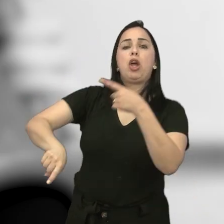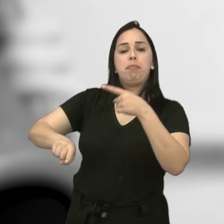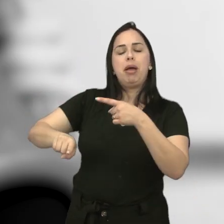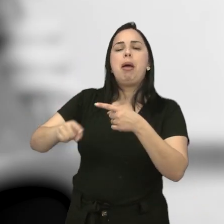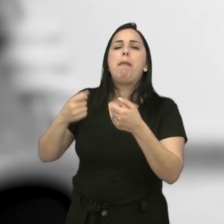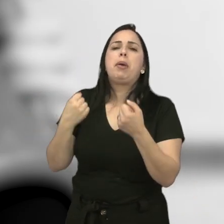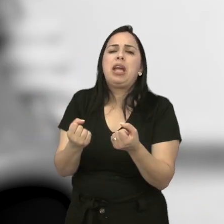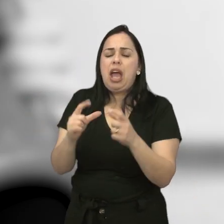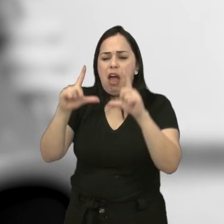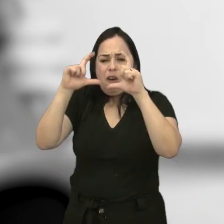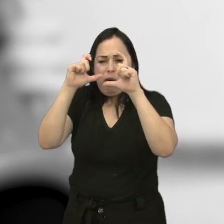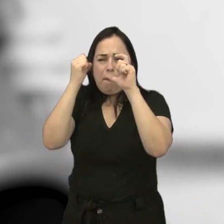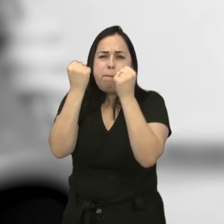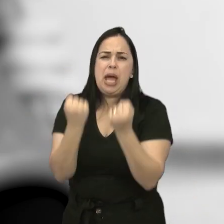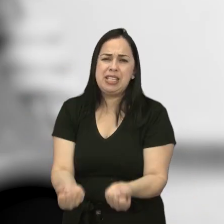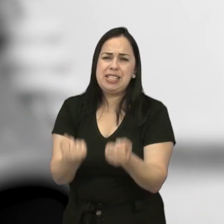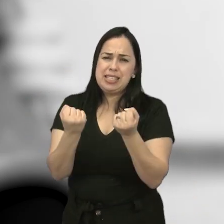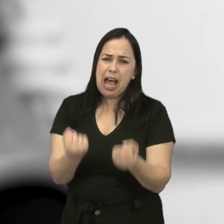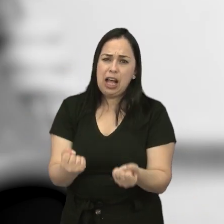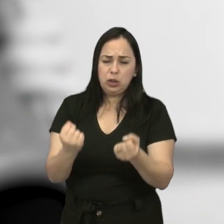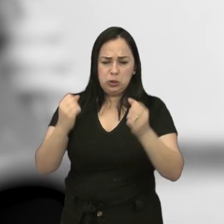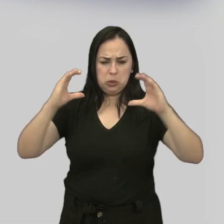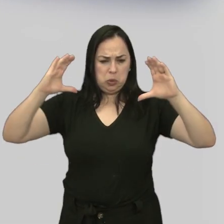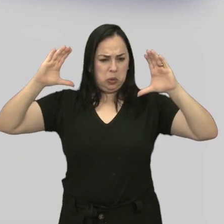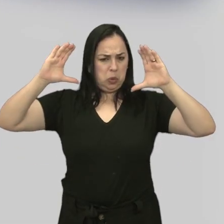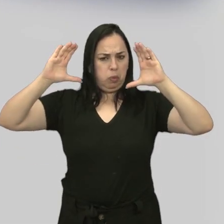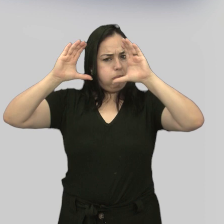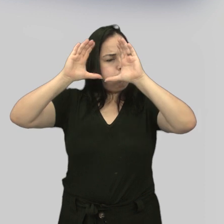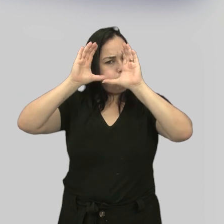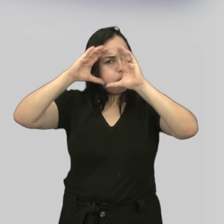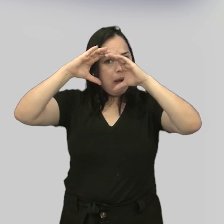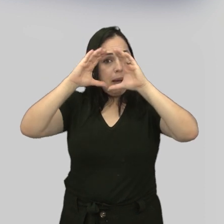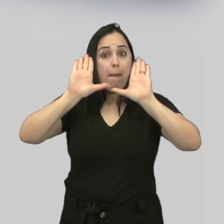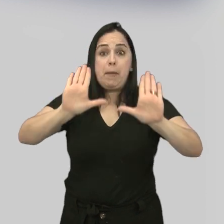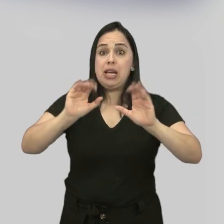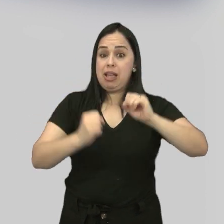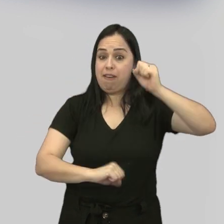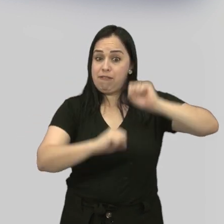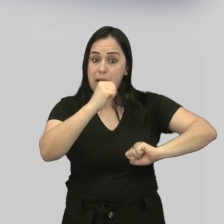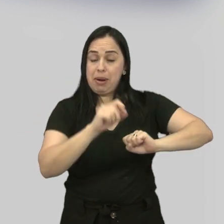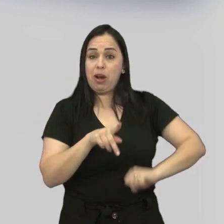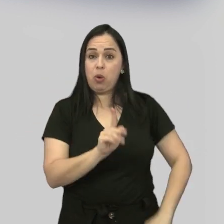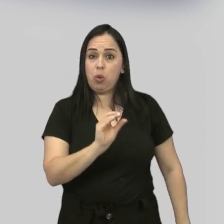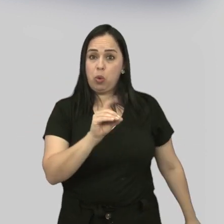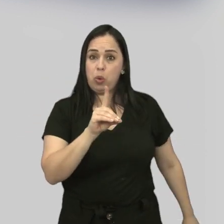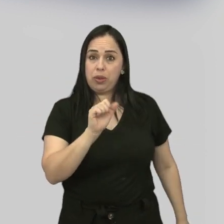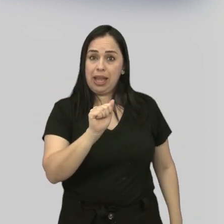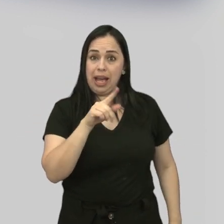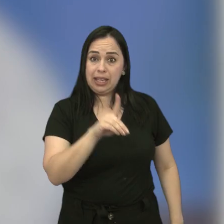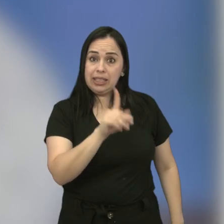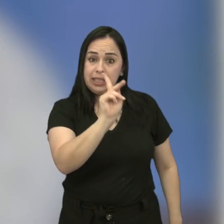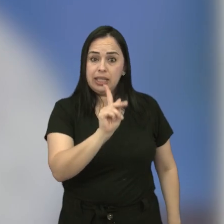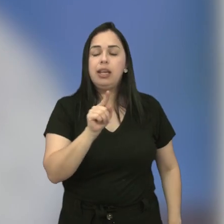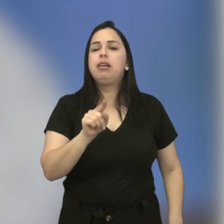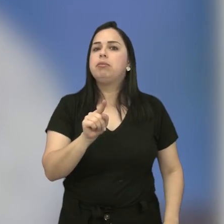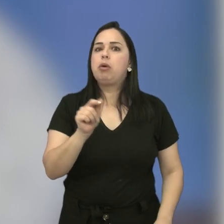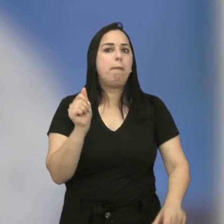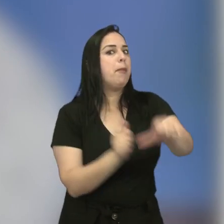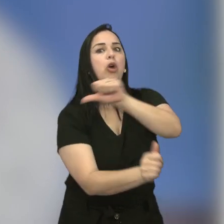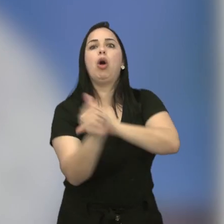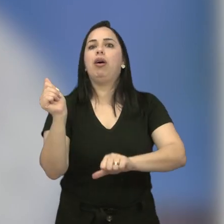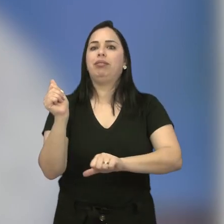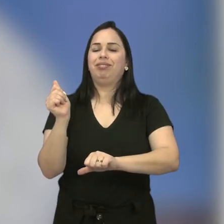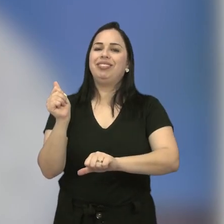por conta do peso e do tamanho dos equipamentos, com a chegada da Kodak e suas máquinas modernas e compactas, tudo isso